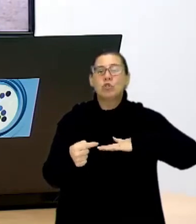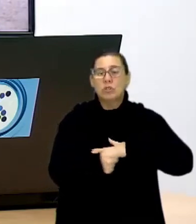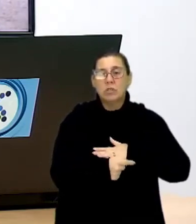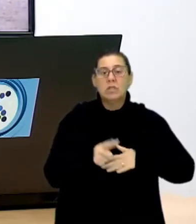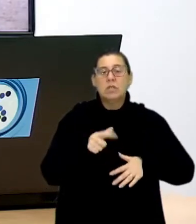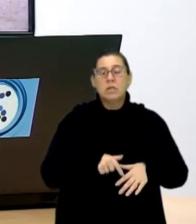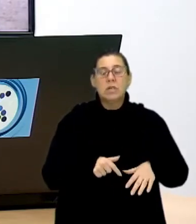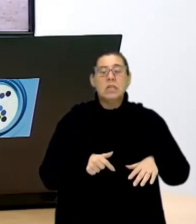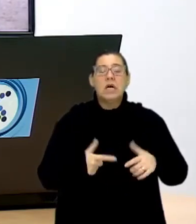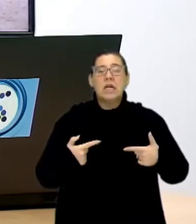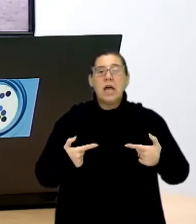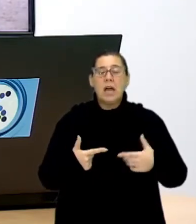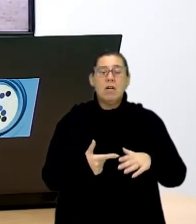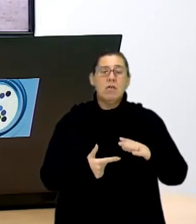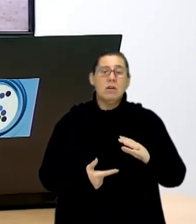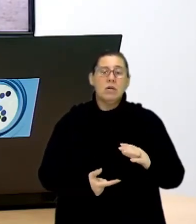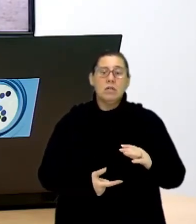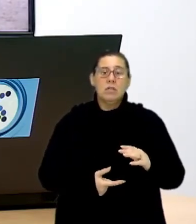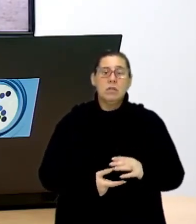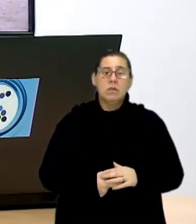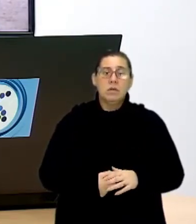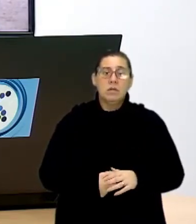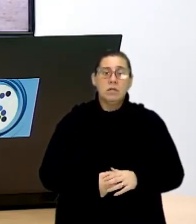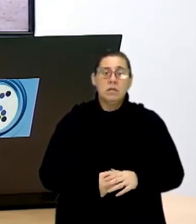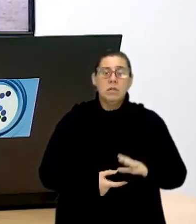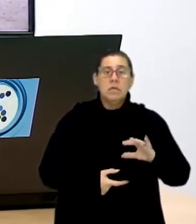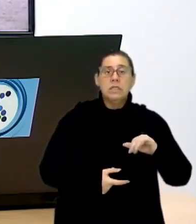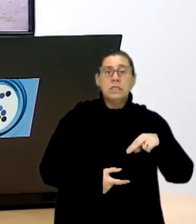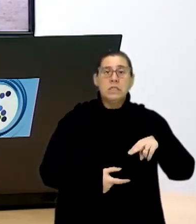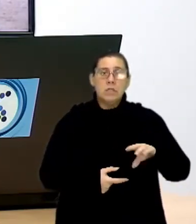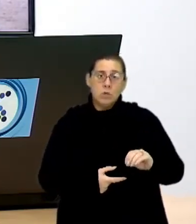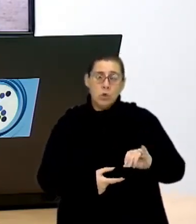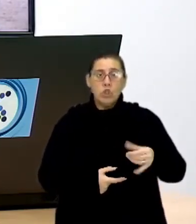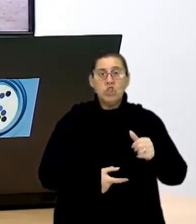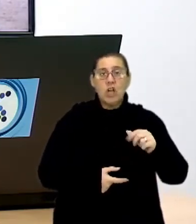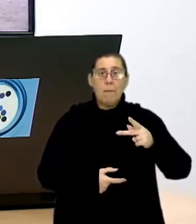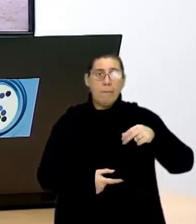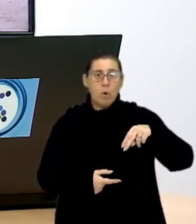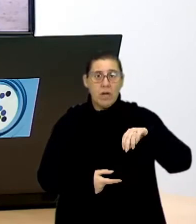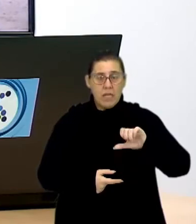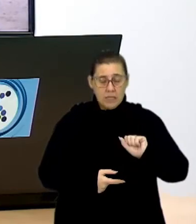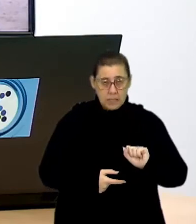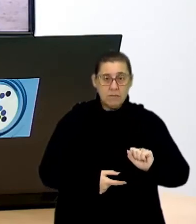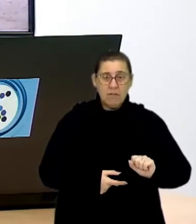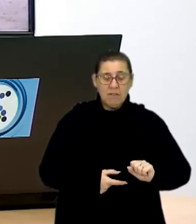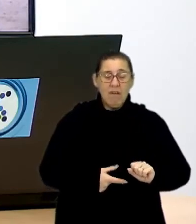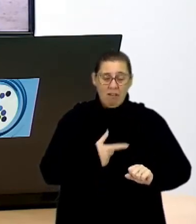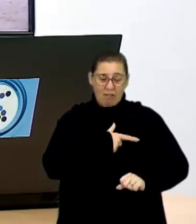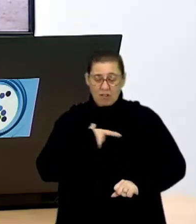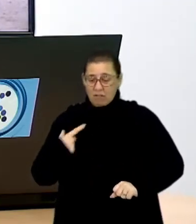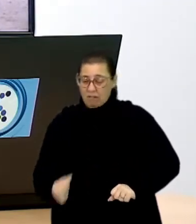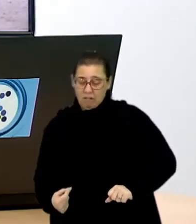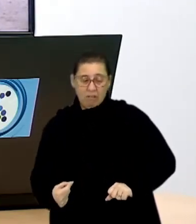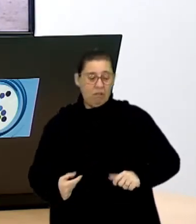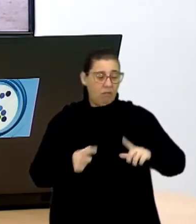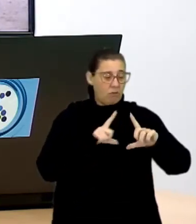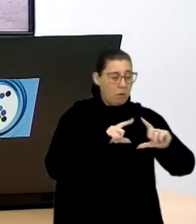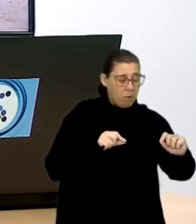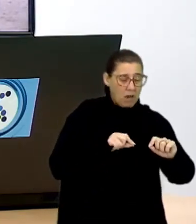Guerra Sino-Japonesa. Sino dos chineses, japoneses dos japoneses, então você tem esse conflito entre esses dois